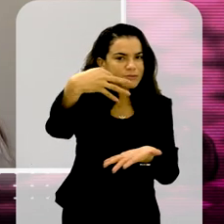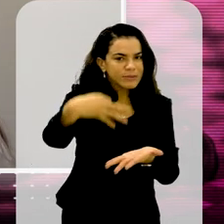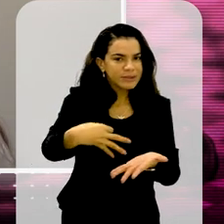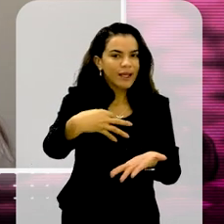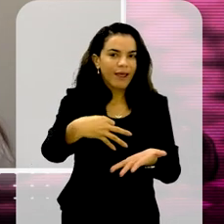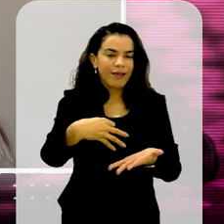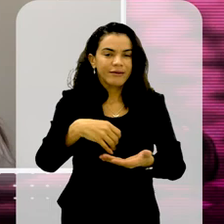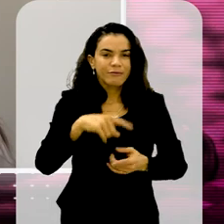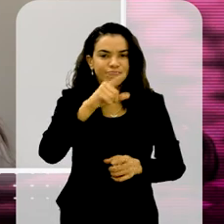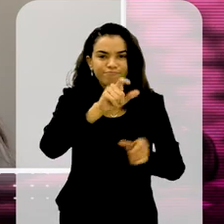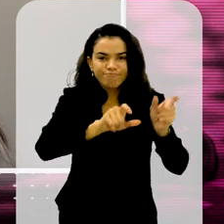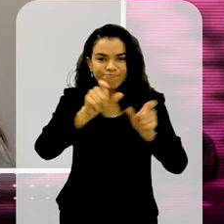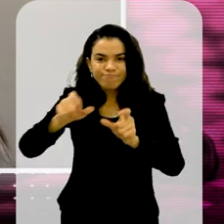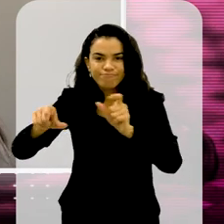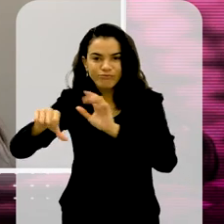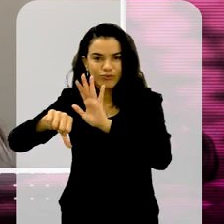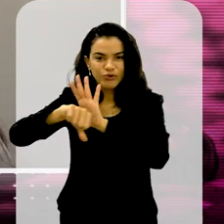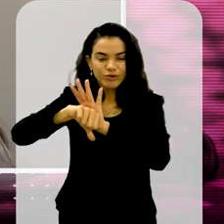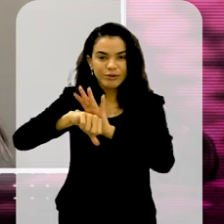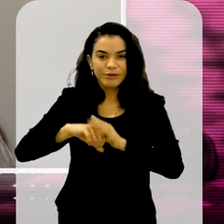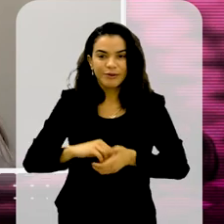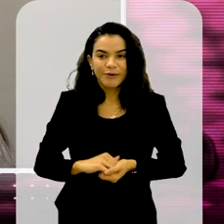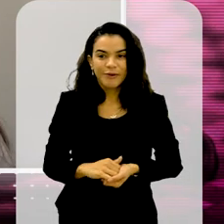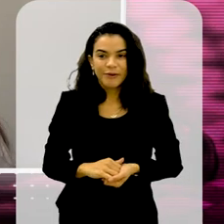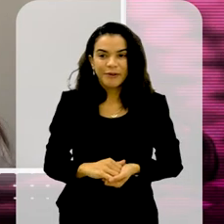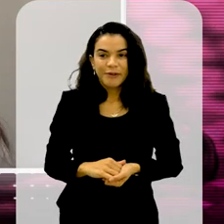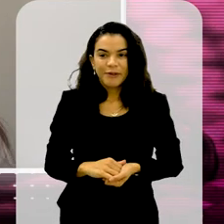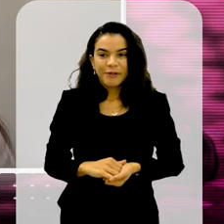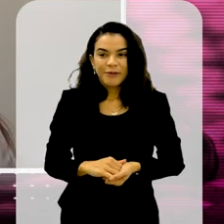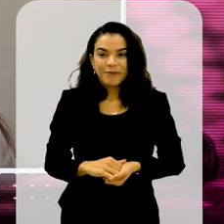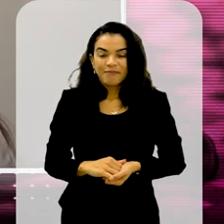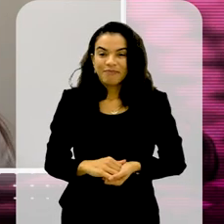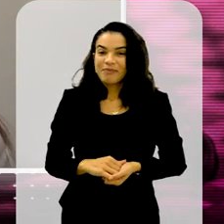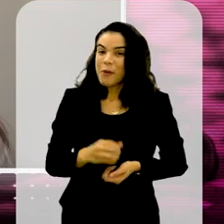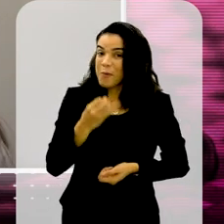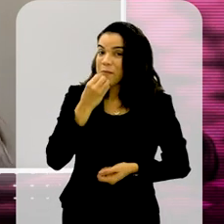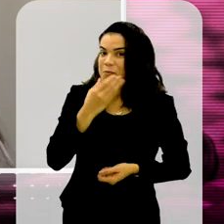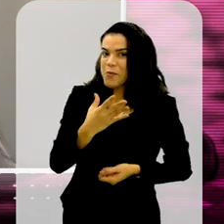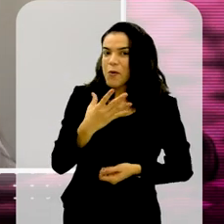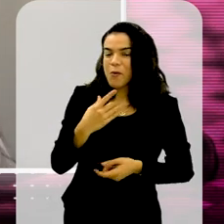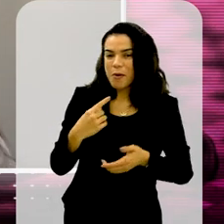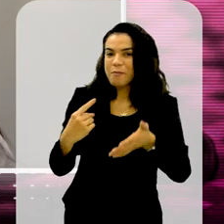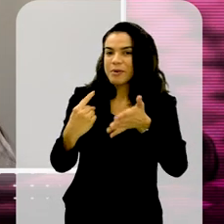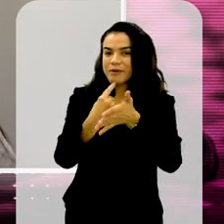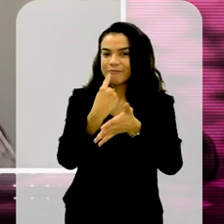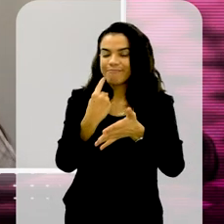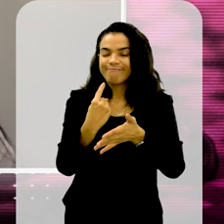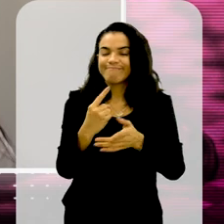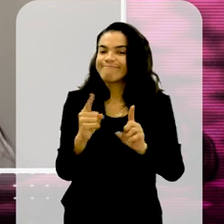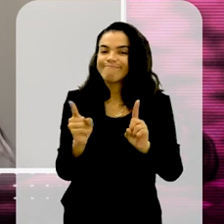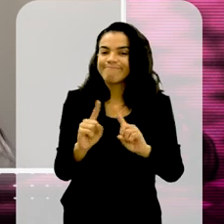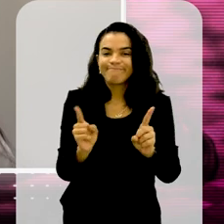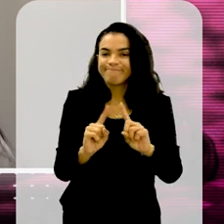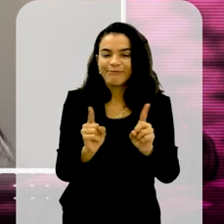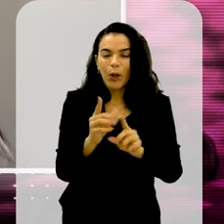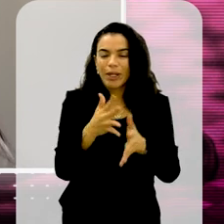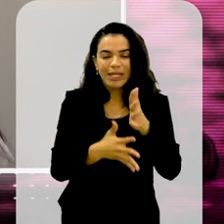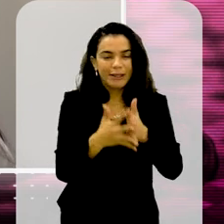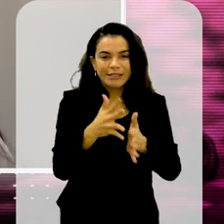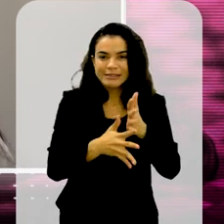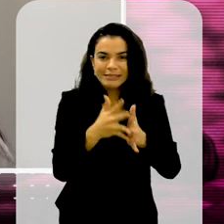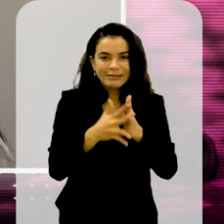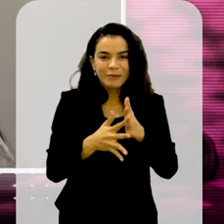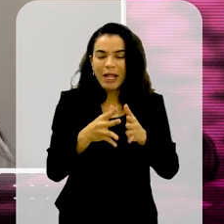forma correta dos criminosos, Raquel? Não, boa colocação, excelente colocação, mas